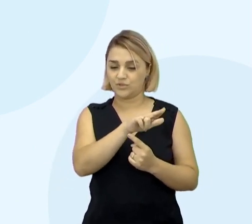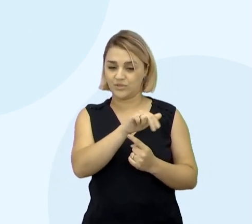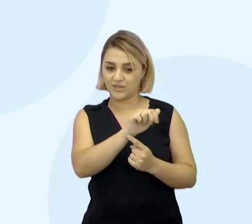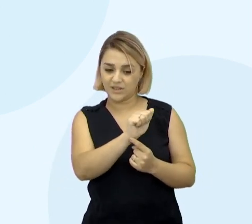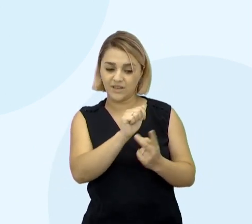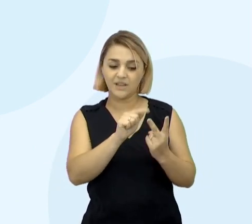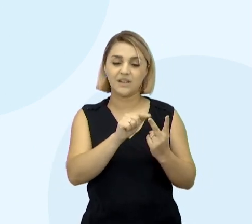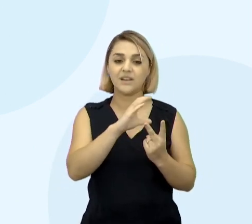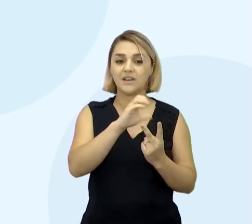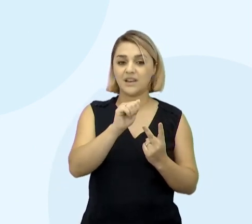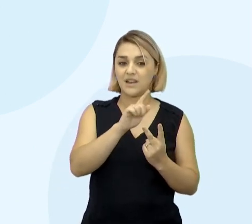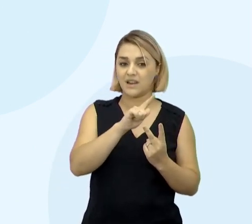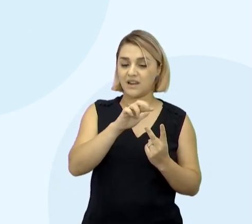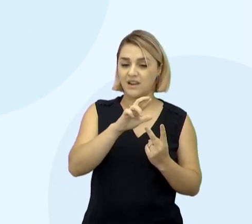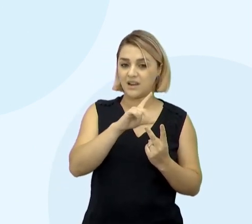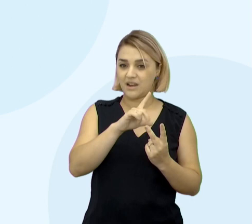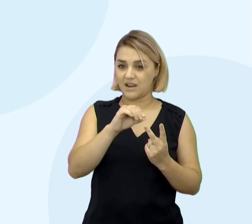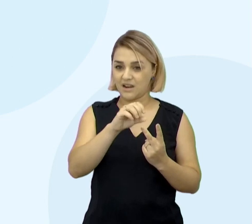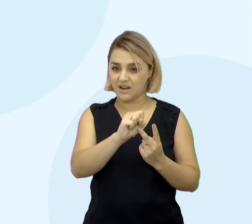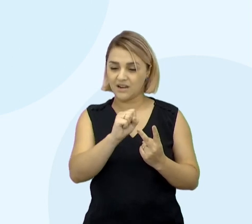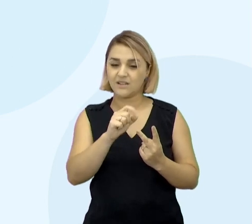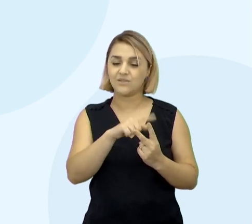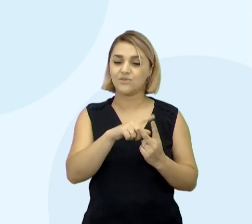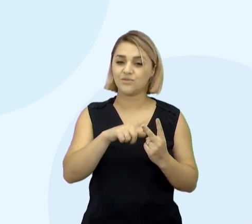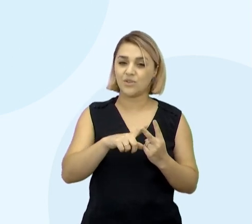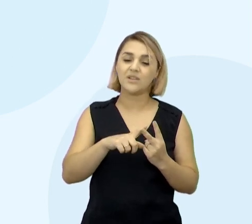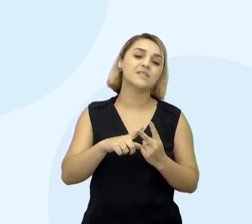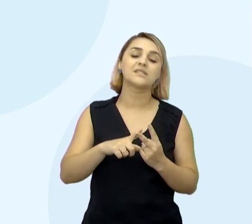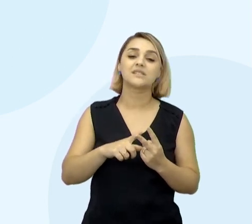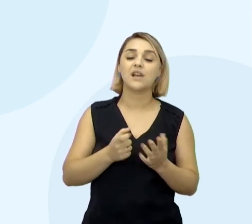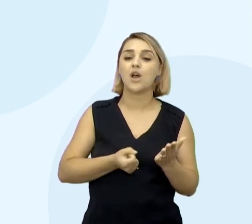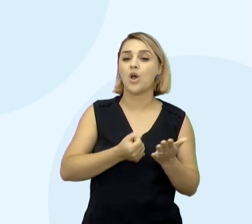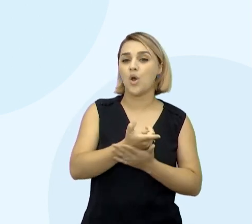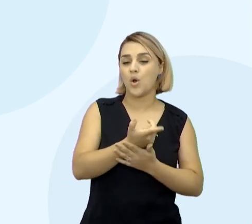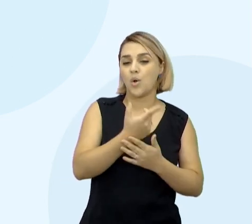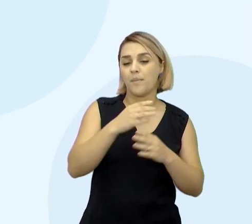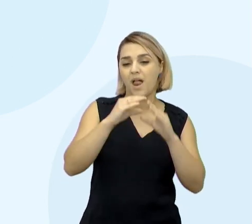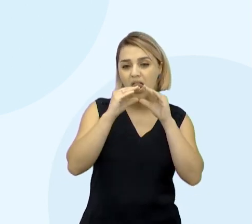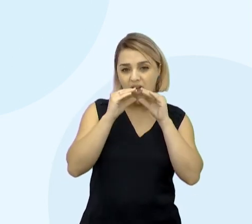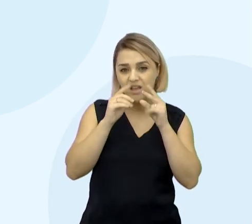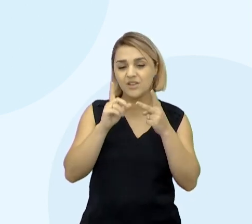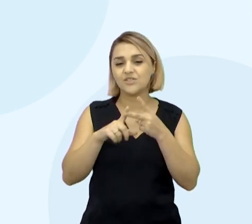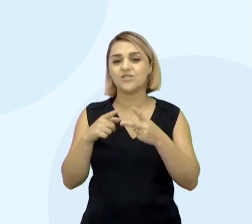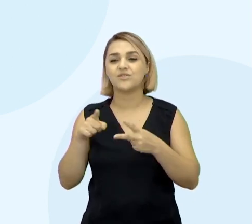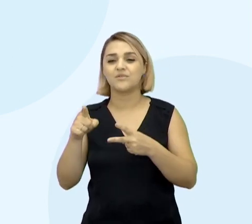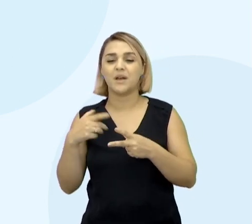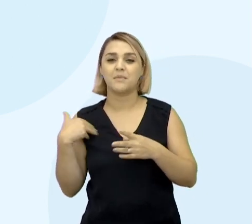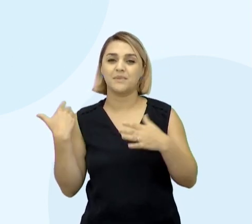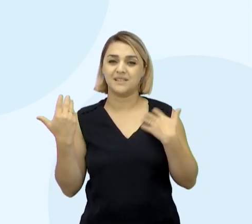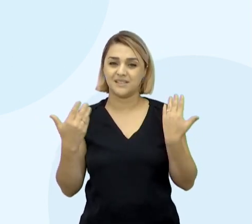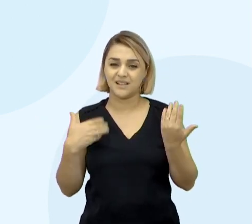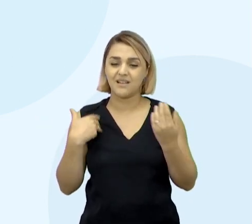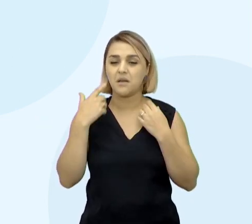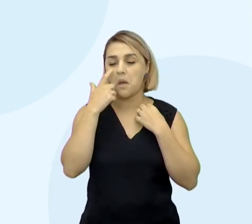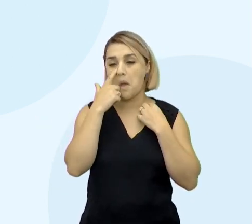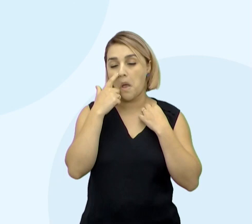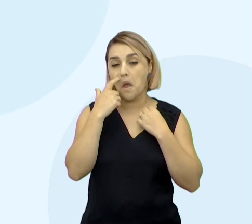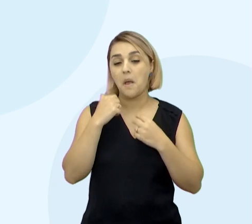na escola, ela passeia no sábado, ela vai à praia ao domingo. O Carlos, ele também compra lanche na